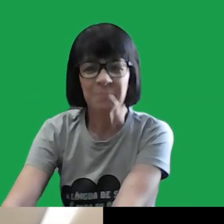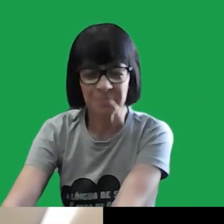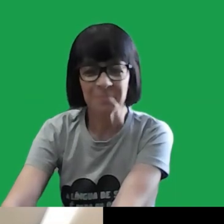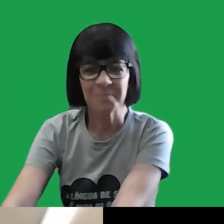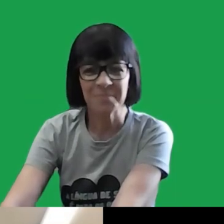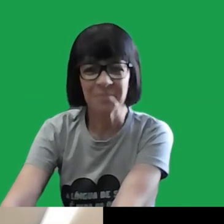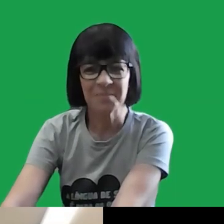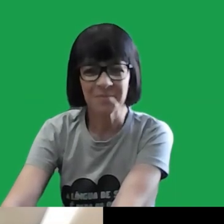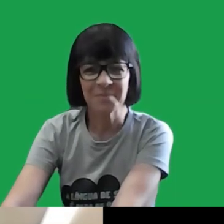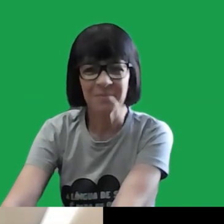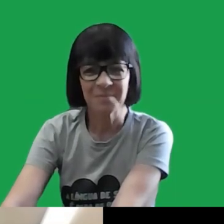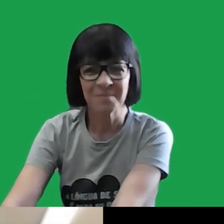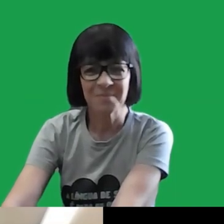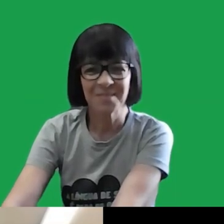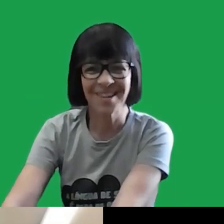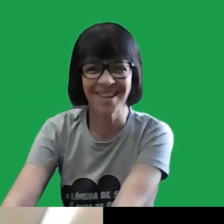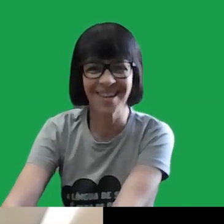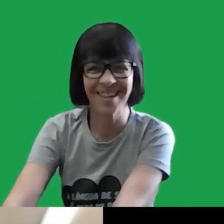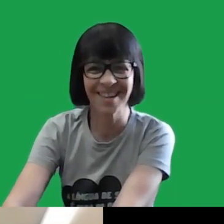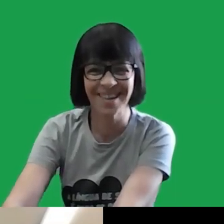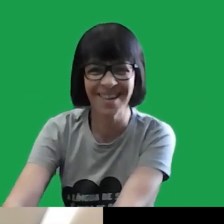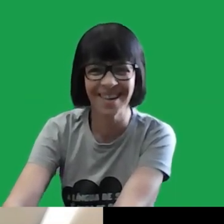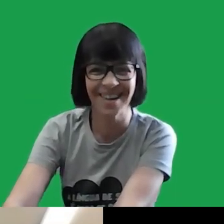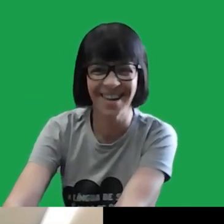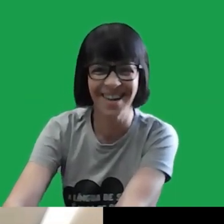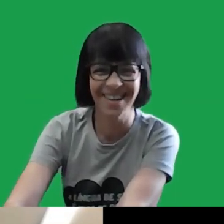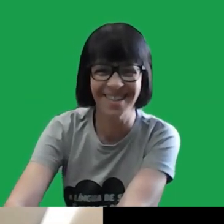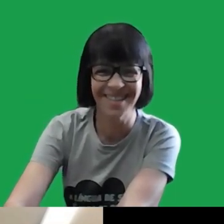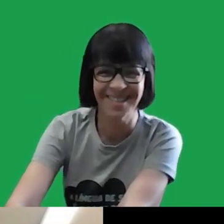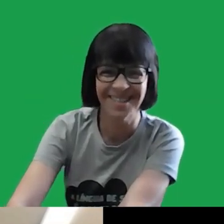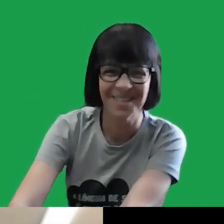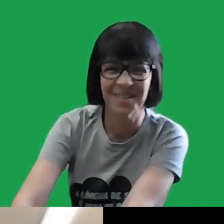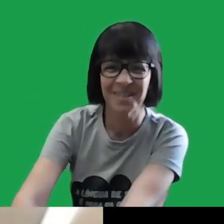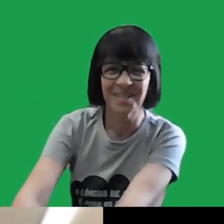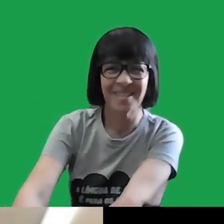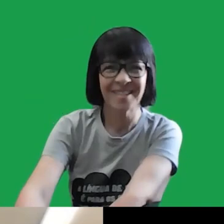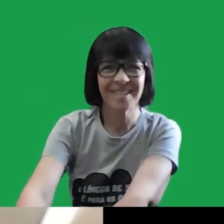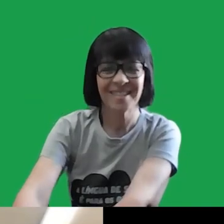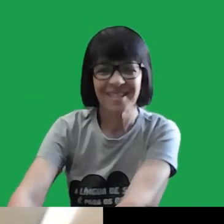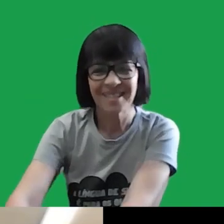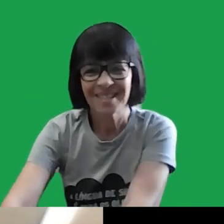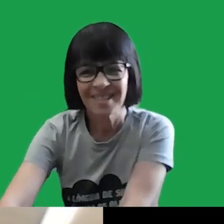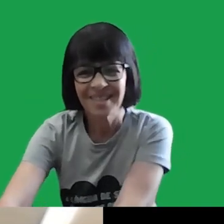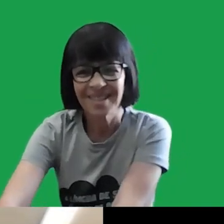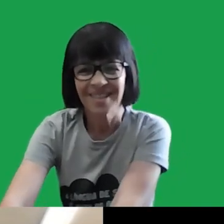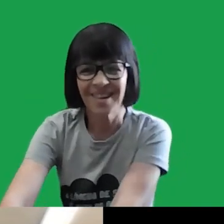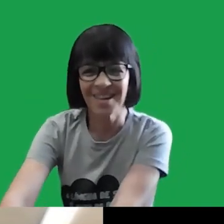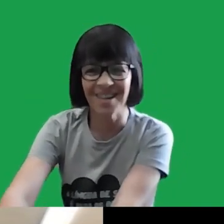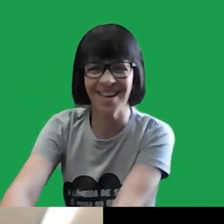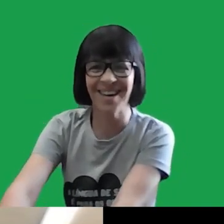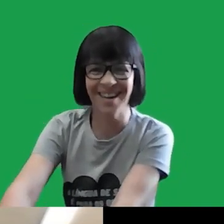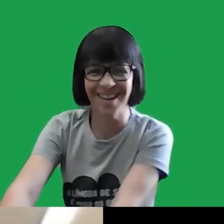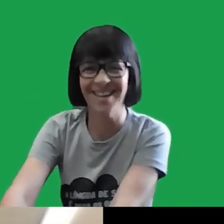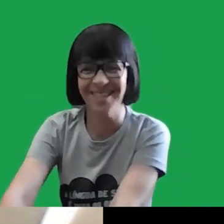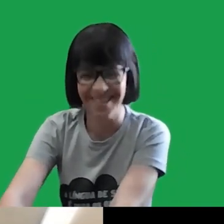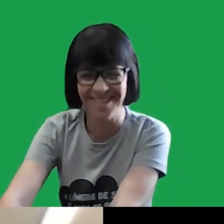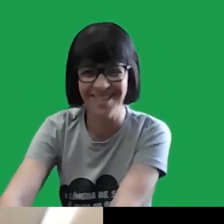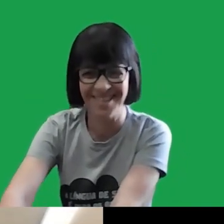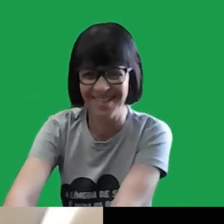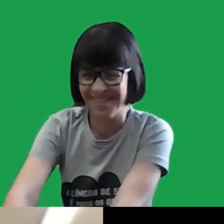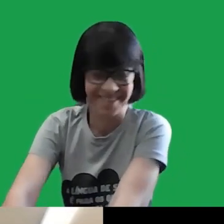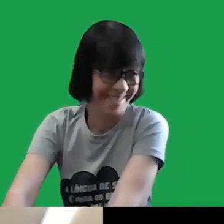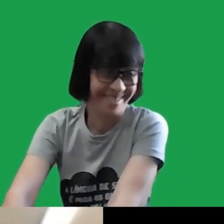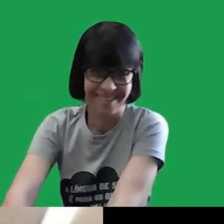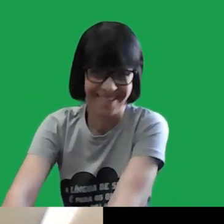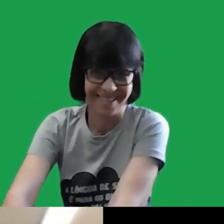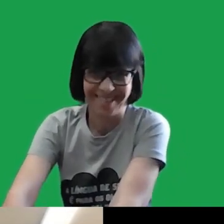Olha, quem me chamou foi a Claudinha, né? Ela que me enfiou nessa. No começo eu falei, não, não vou. Imagina, tá